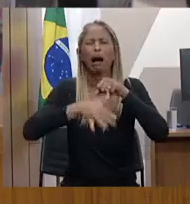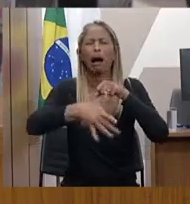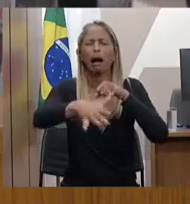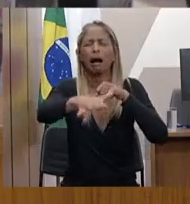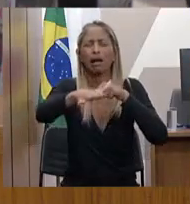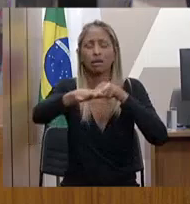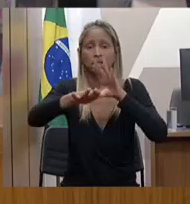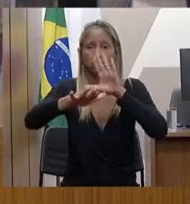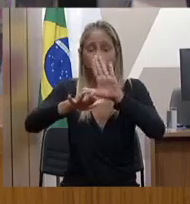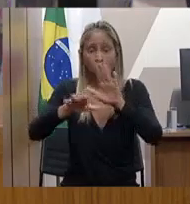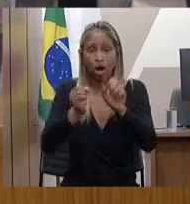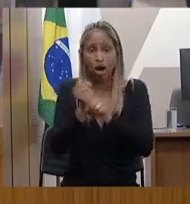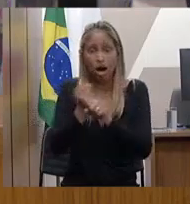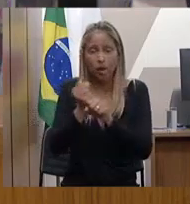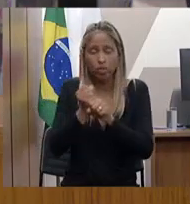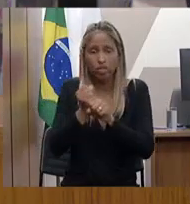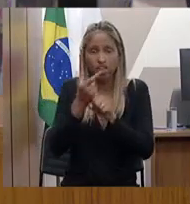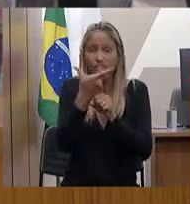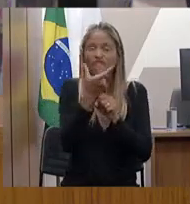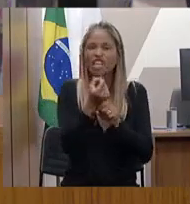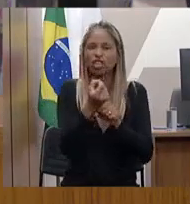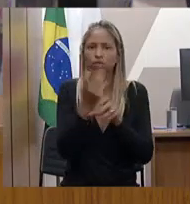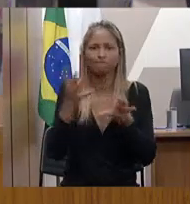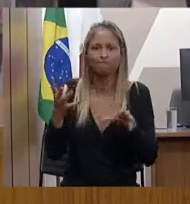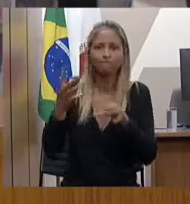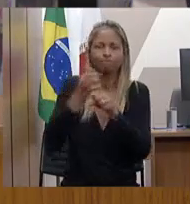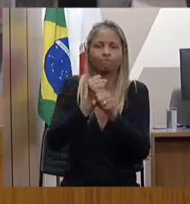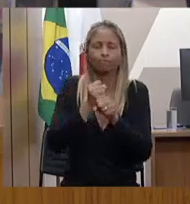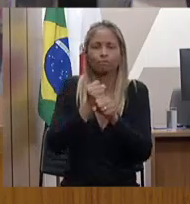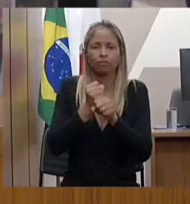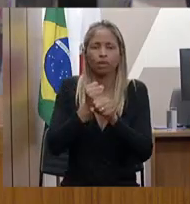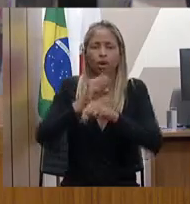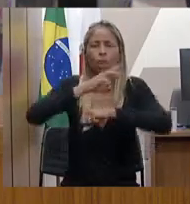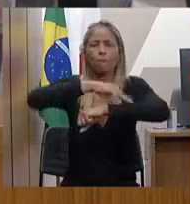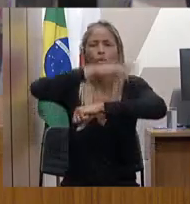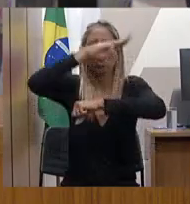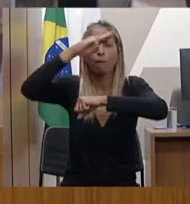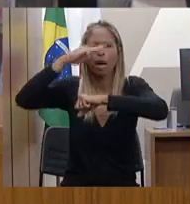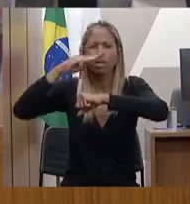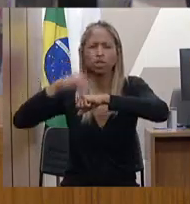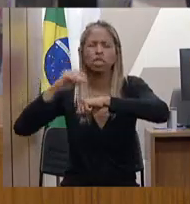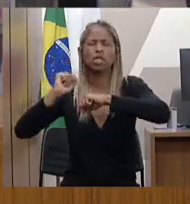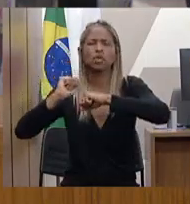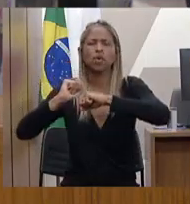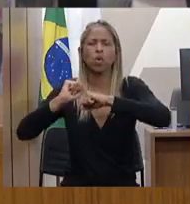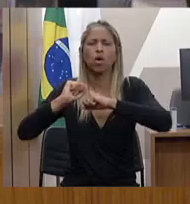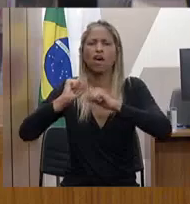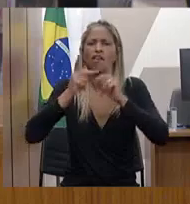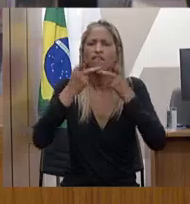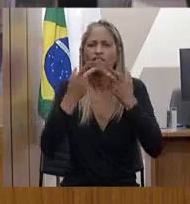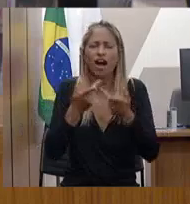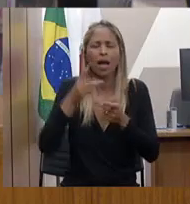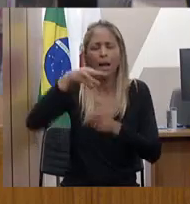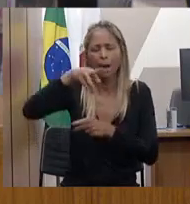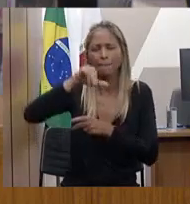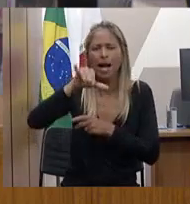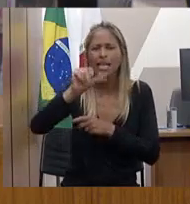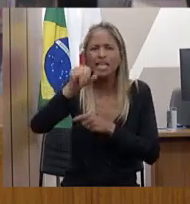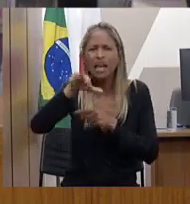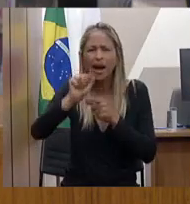somente nesses últimos anos porque a gente fala de Brumadinho fala de Mariana